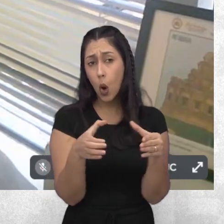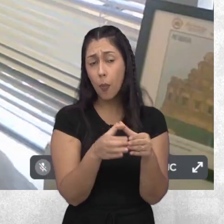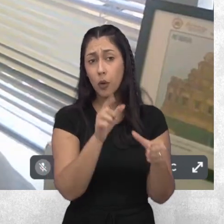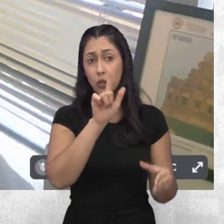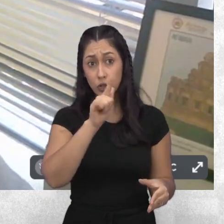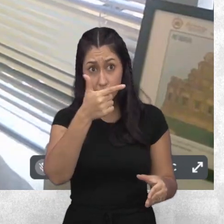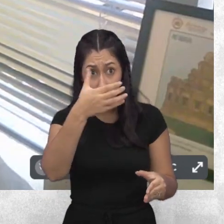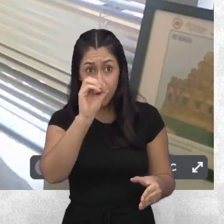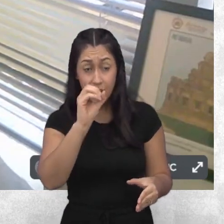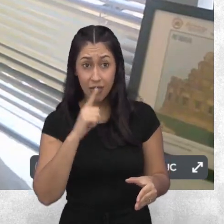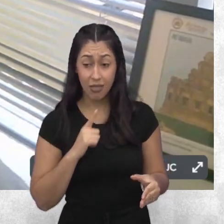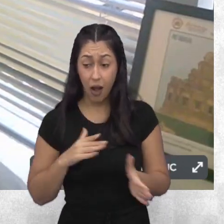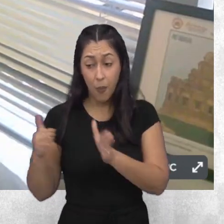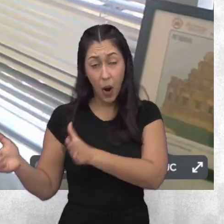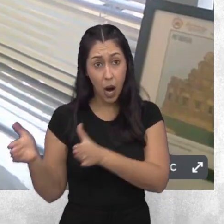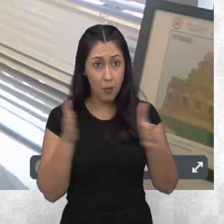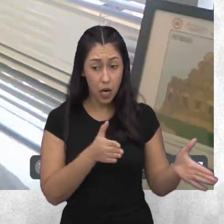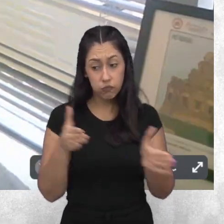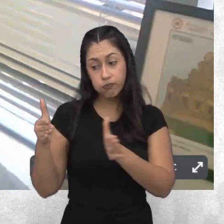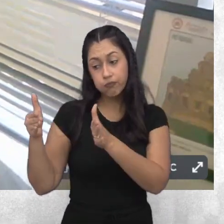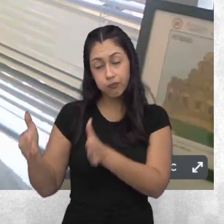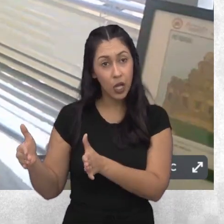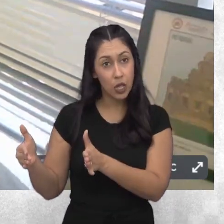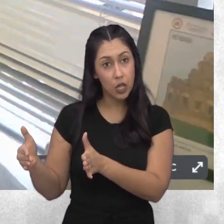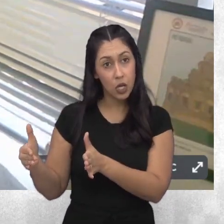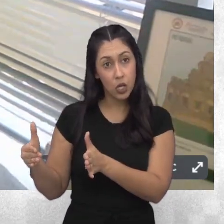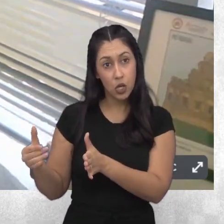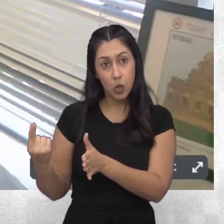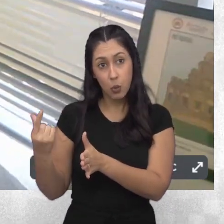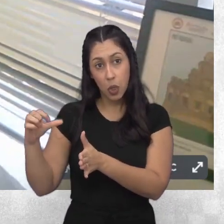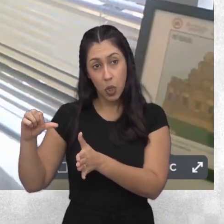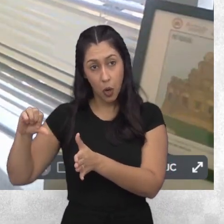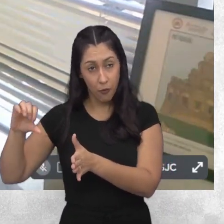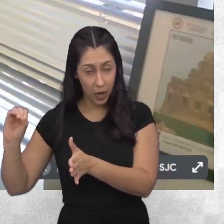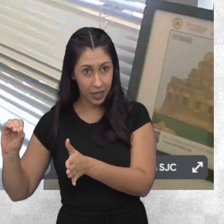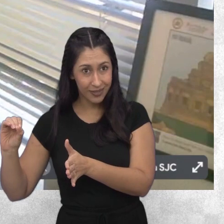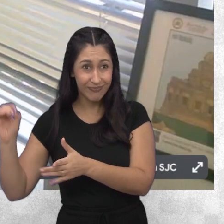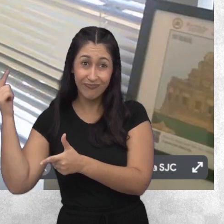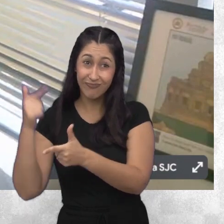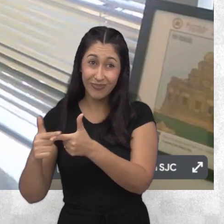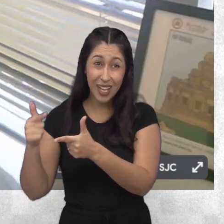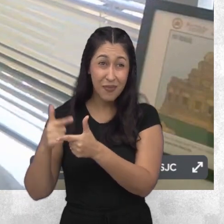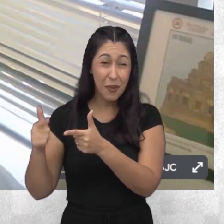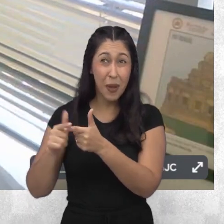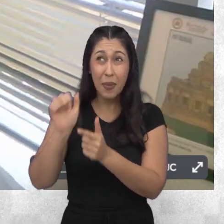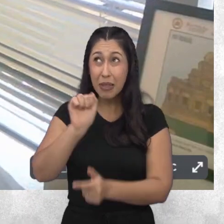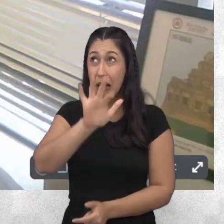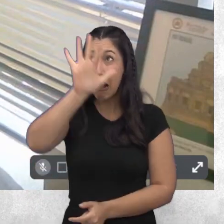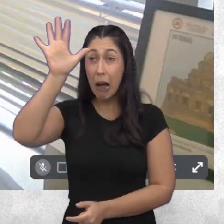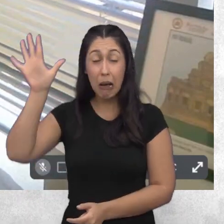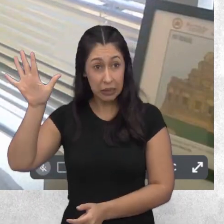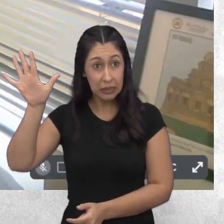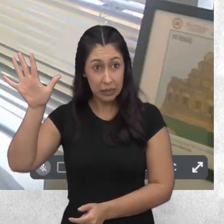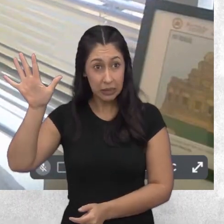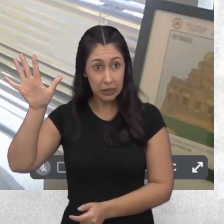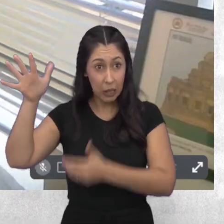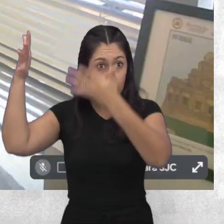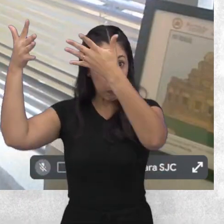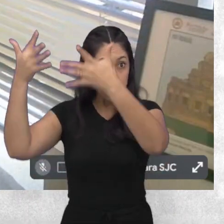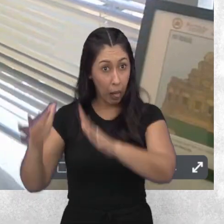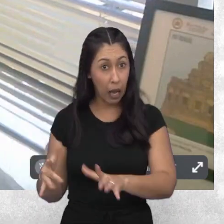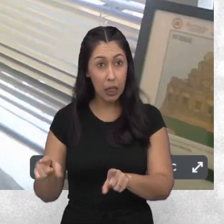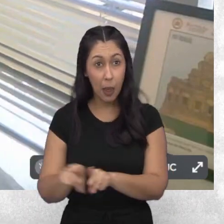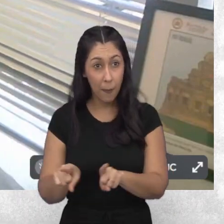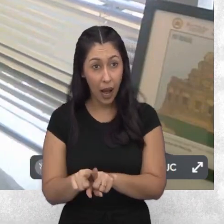fases. Na verdade, ele começa no final dos anos 90, em 98 e 99, com a crise asiática, com a crise